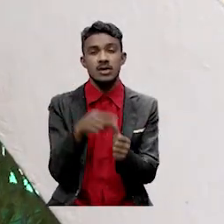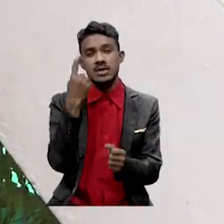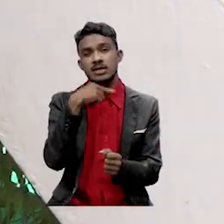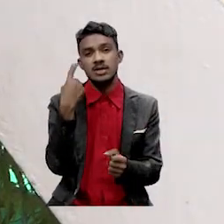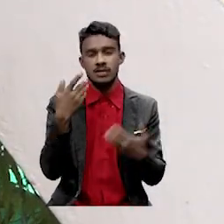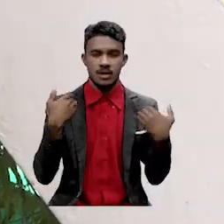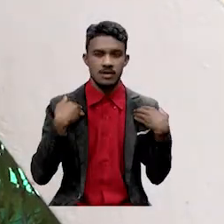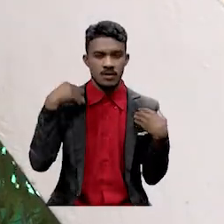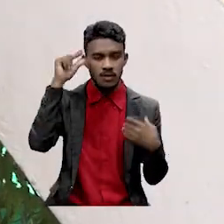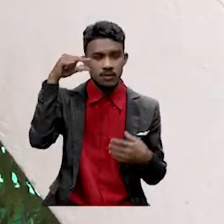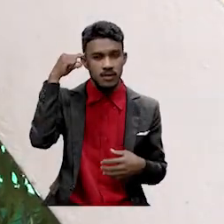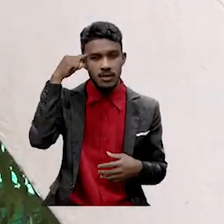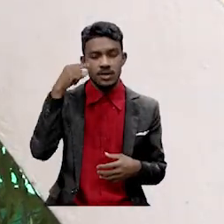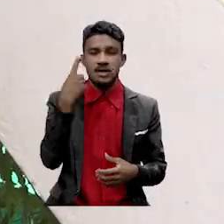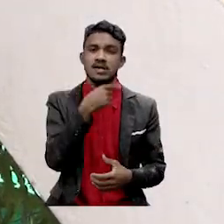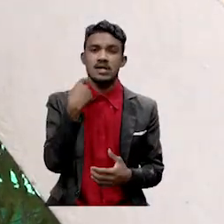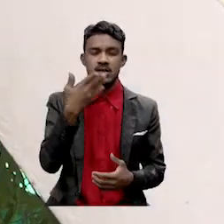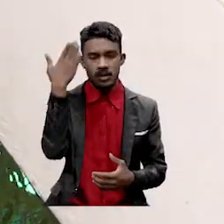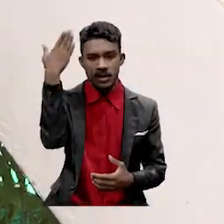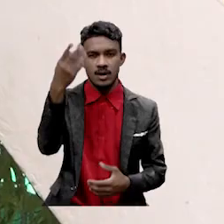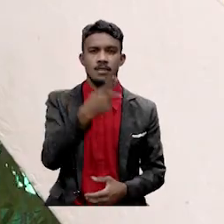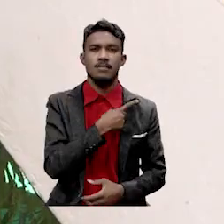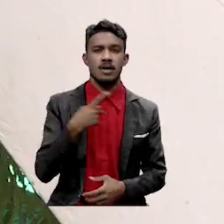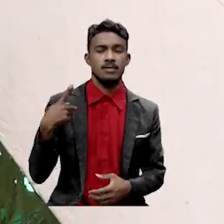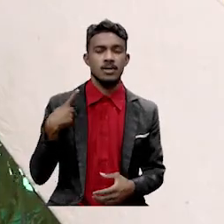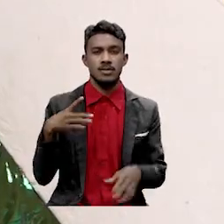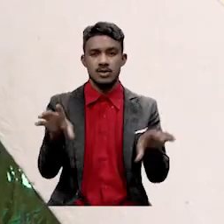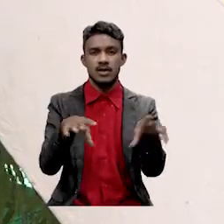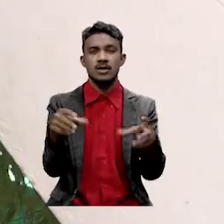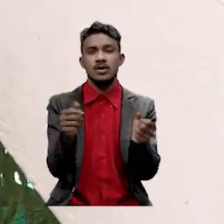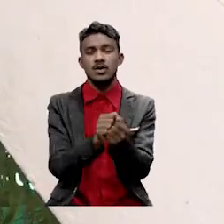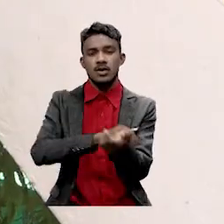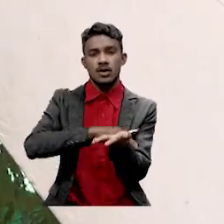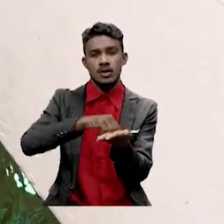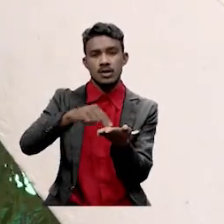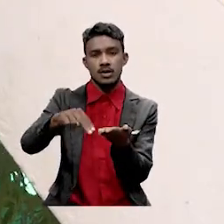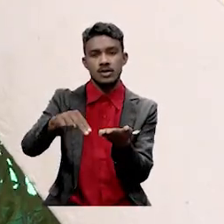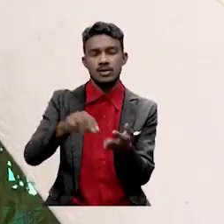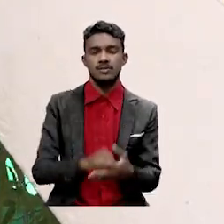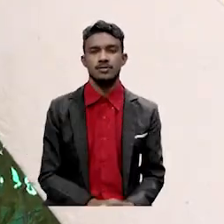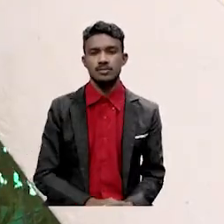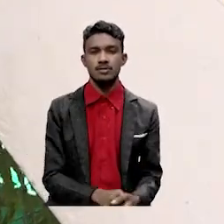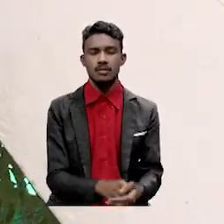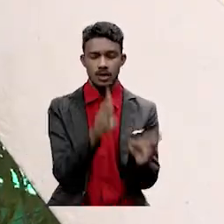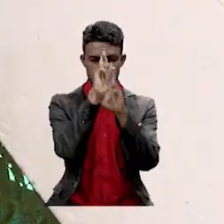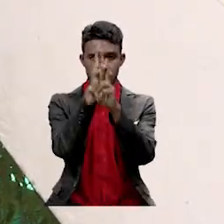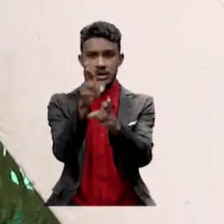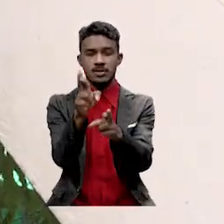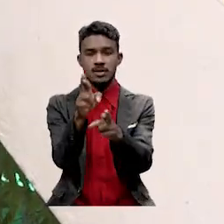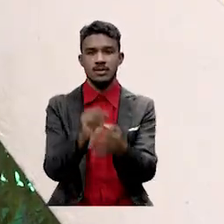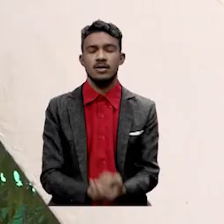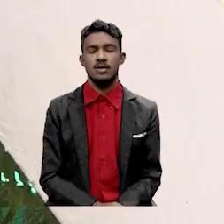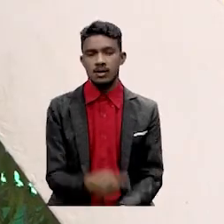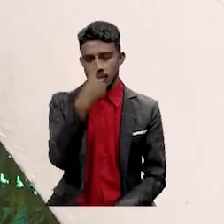governo, se é parlamento, serviço com humildade, com respeito mútuo,